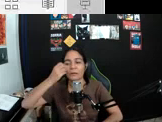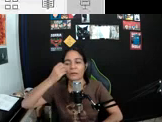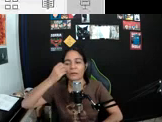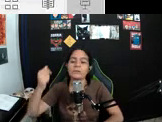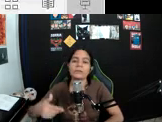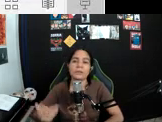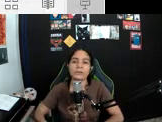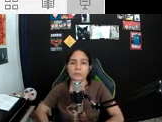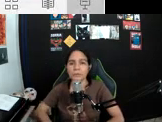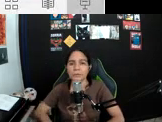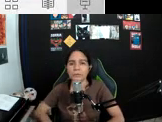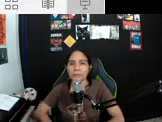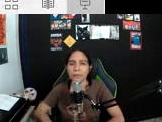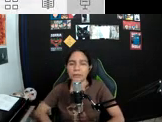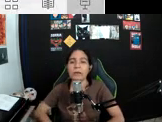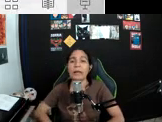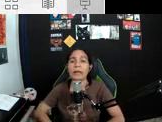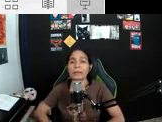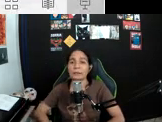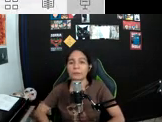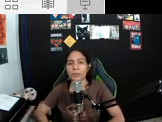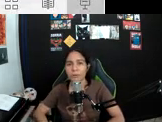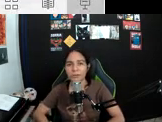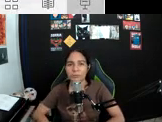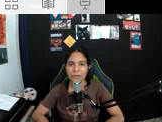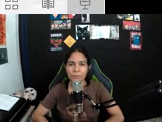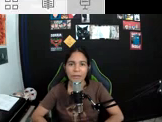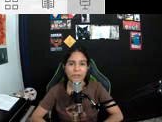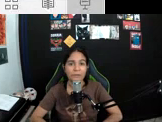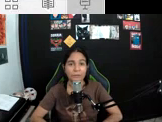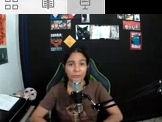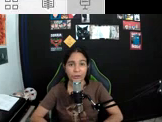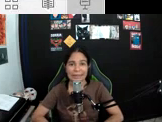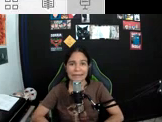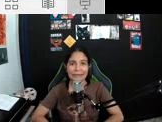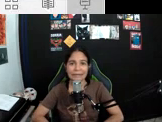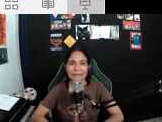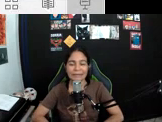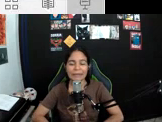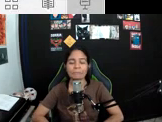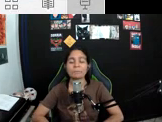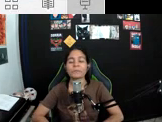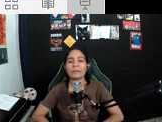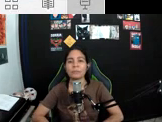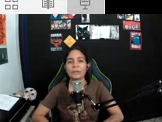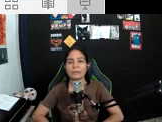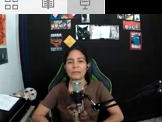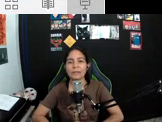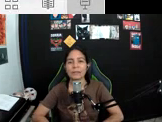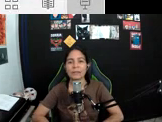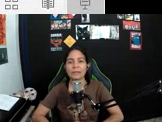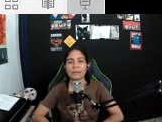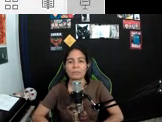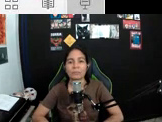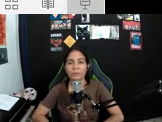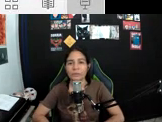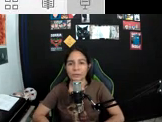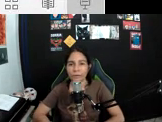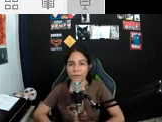são necessários que vocês tenham conhecimento, até porque próximo semestre vocês vão estar em TCC, aí pode ser que